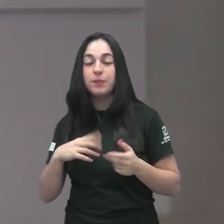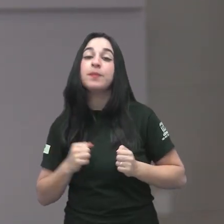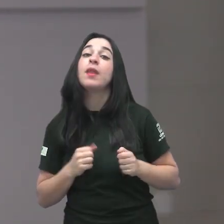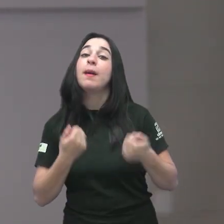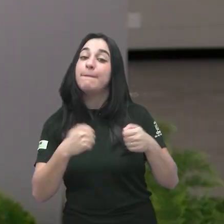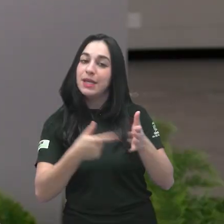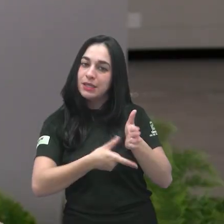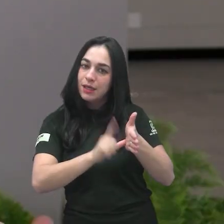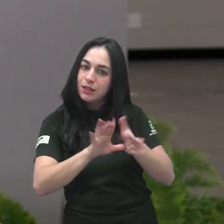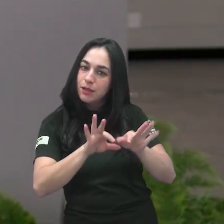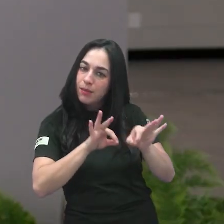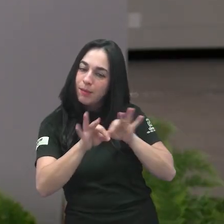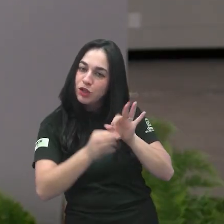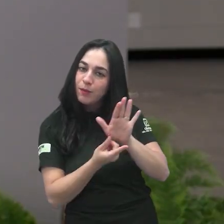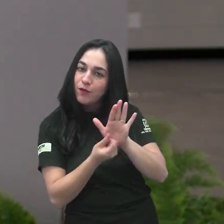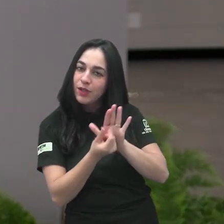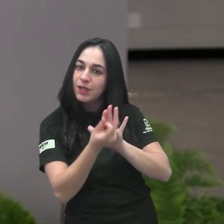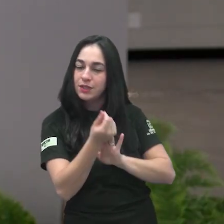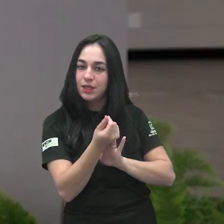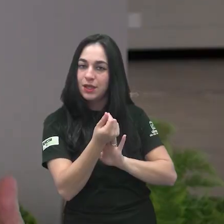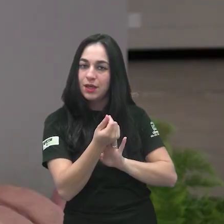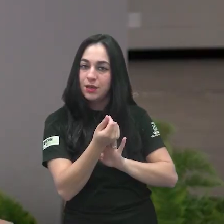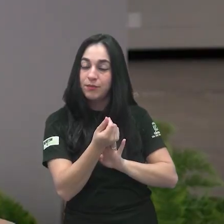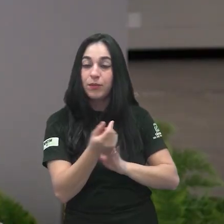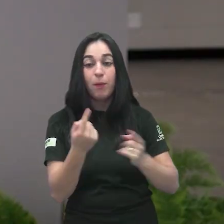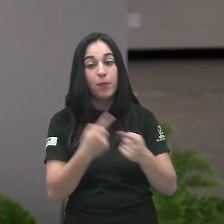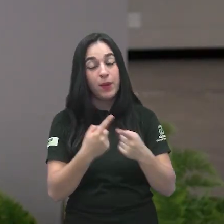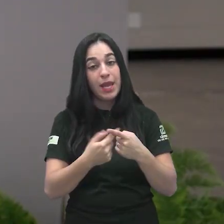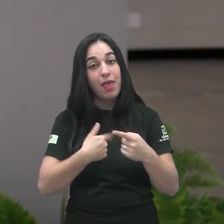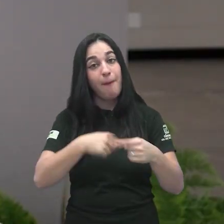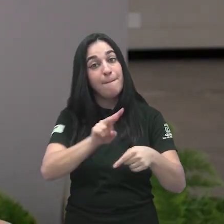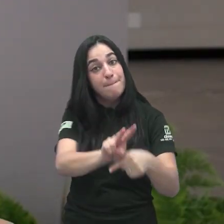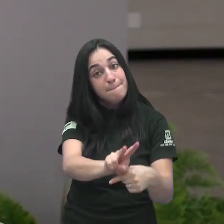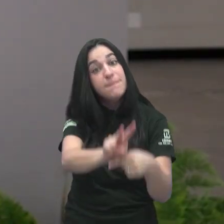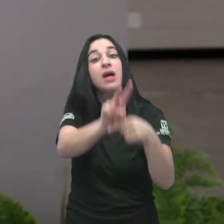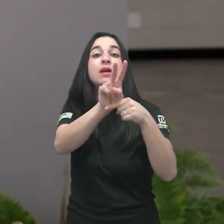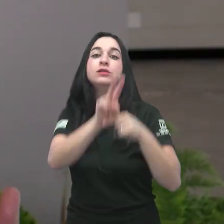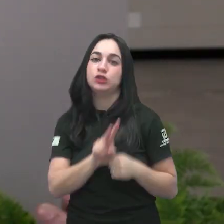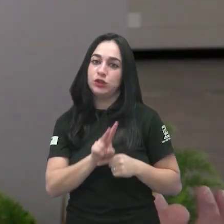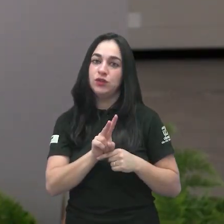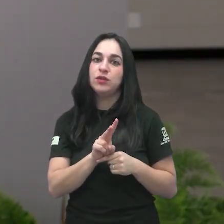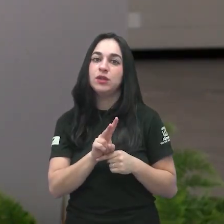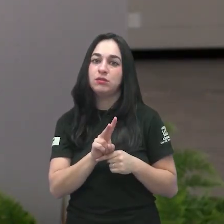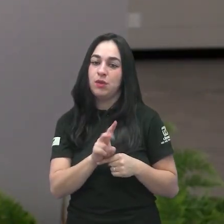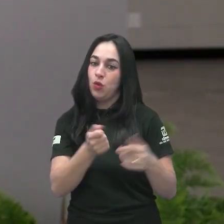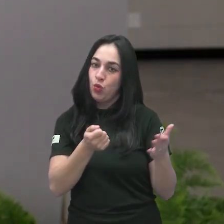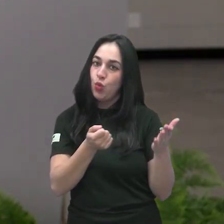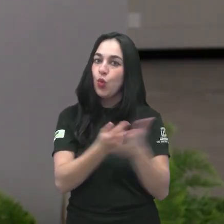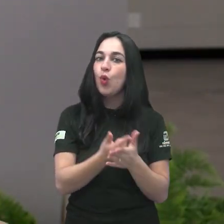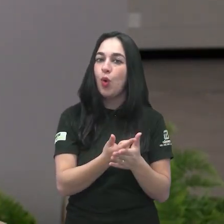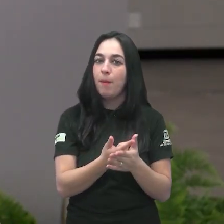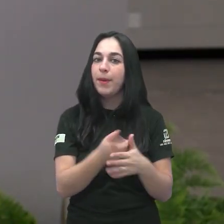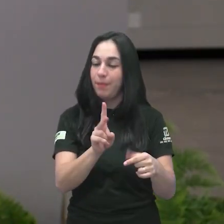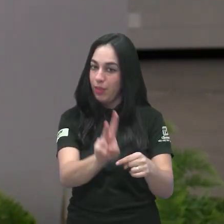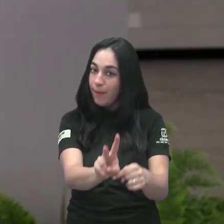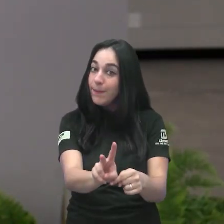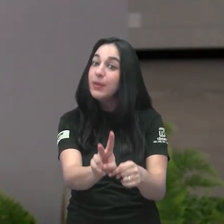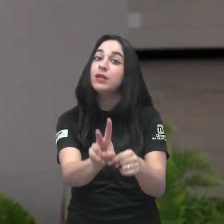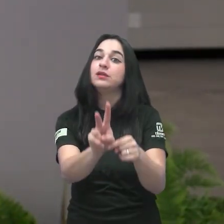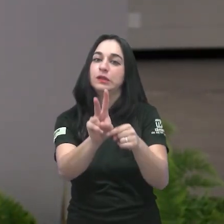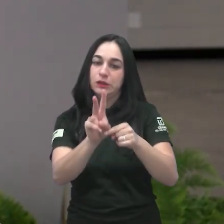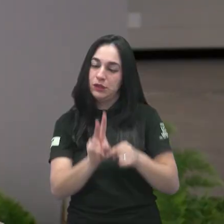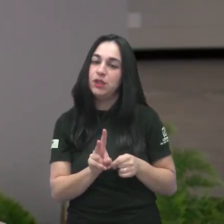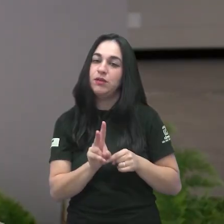orçamento familiar. Você tem que ter, sim, um planejamento financeiro de, uma vez, você está assumindo uma dívida. Você